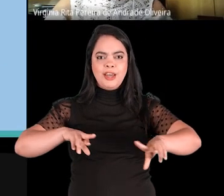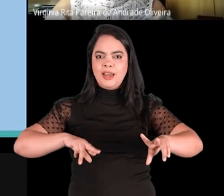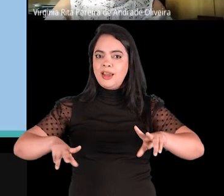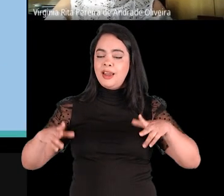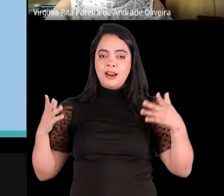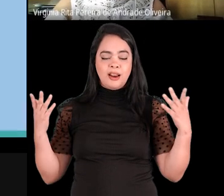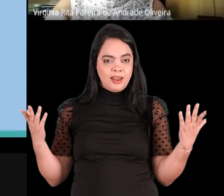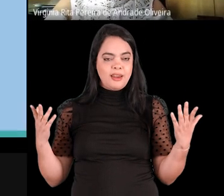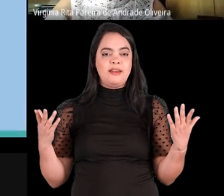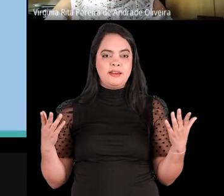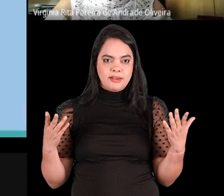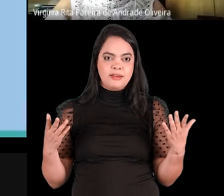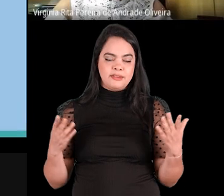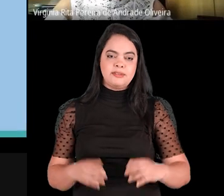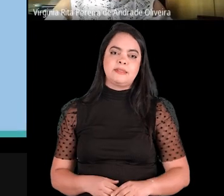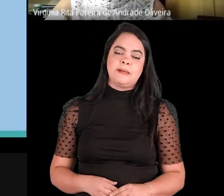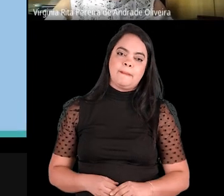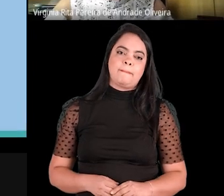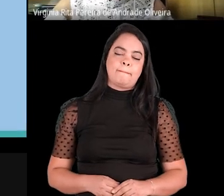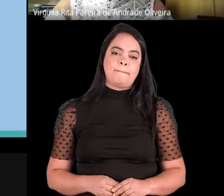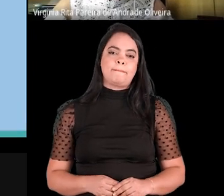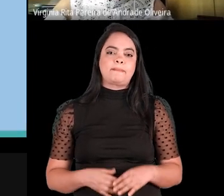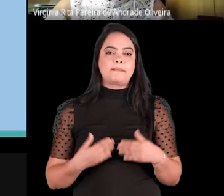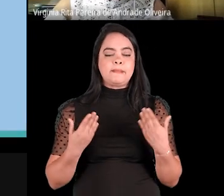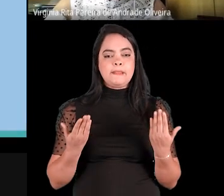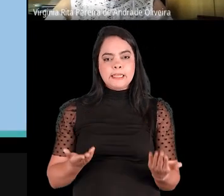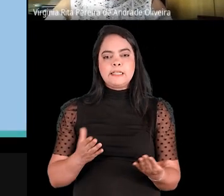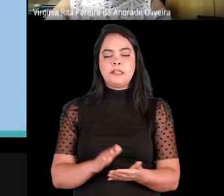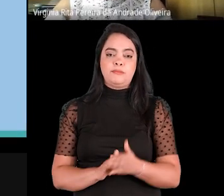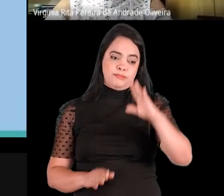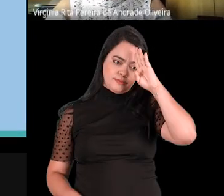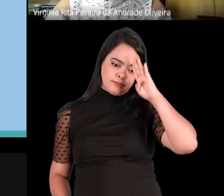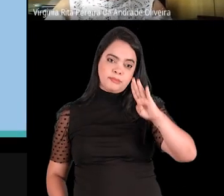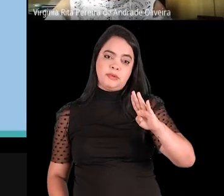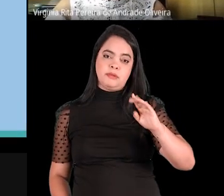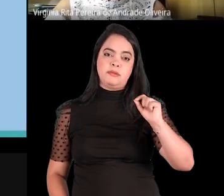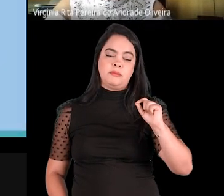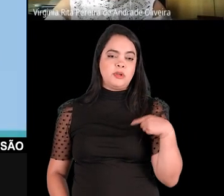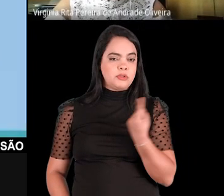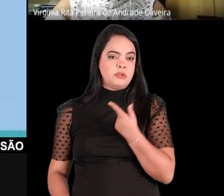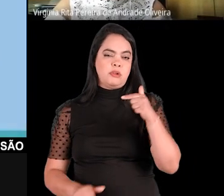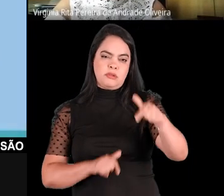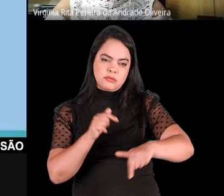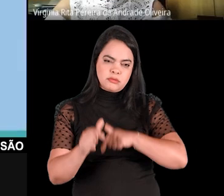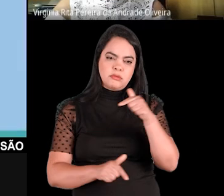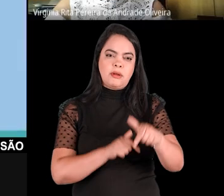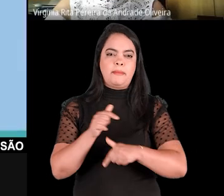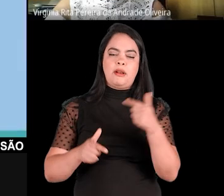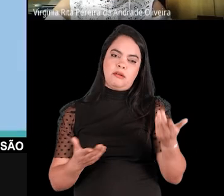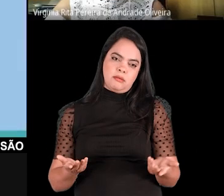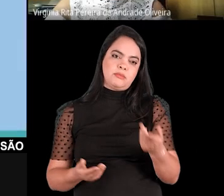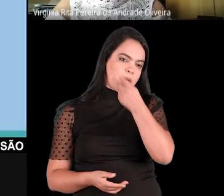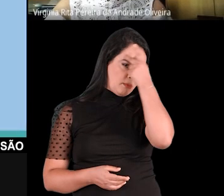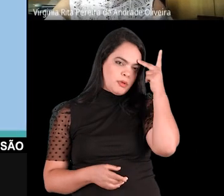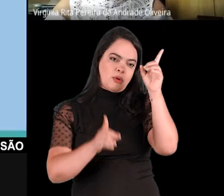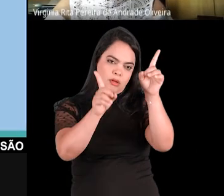ela e sujeitos dessa diferença. Então, principalmente no nosso campo de atuação, que é a pessoa com